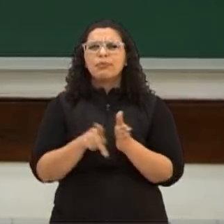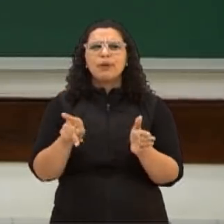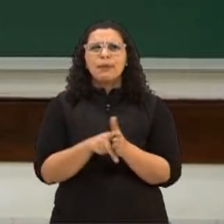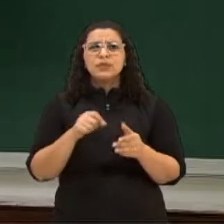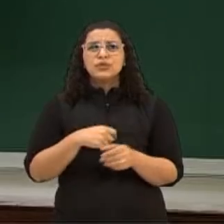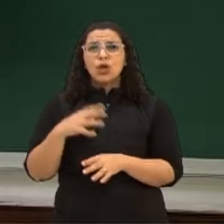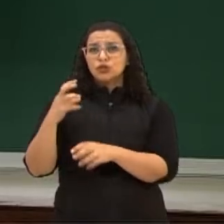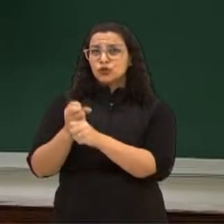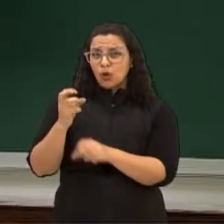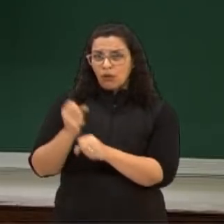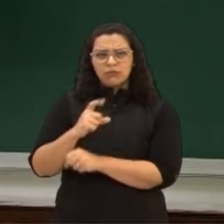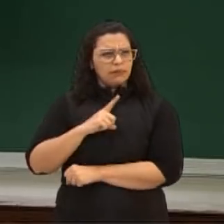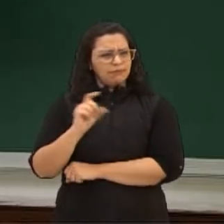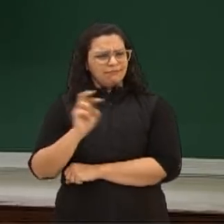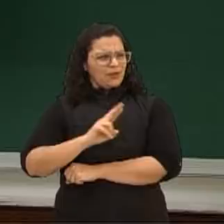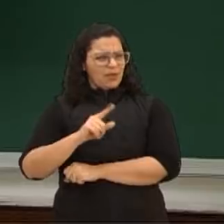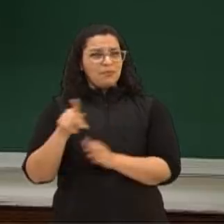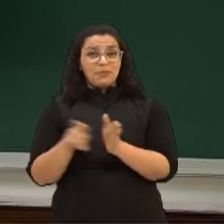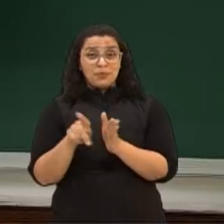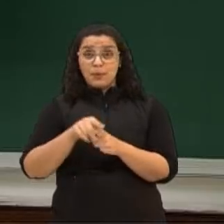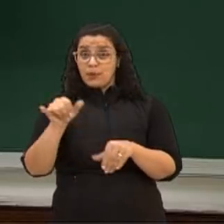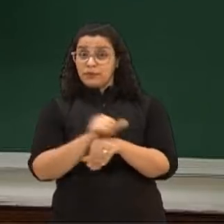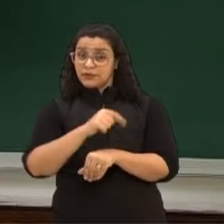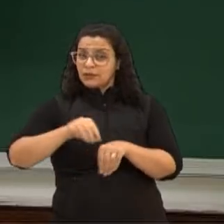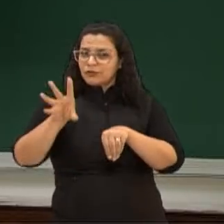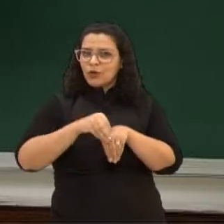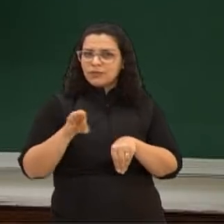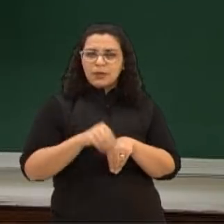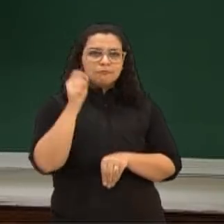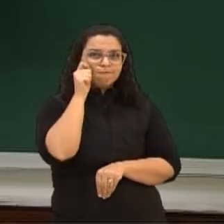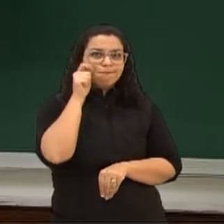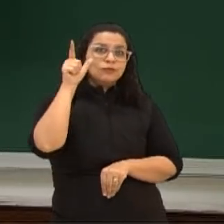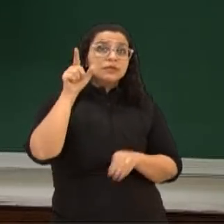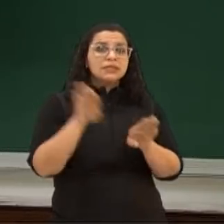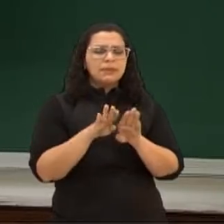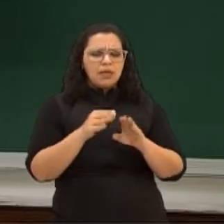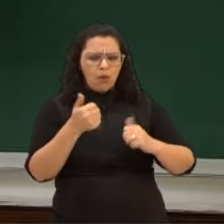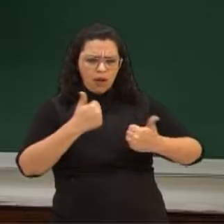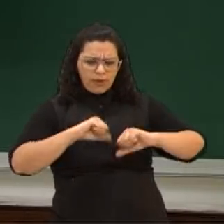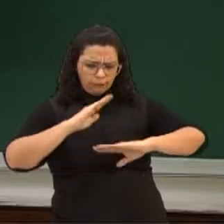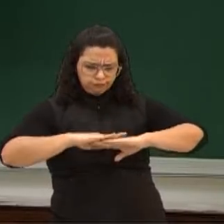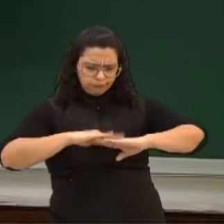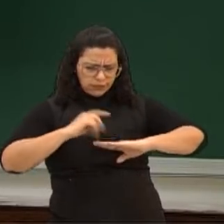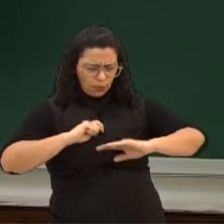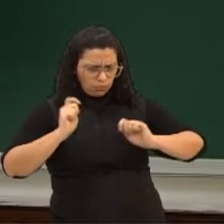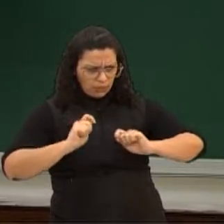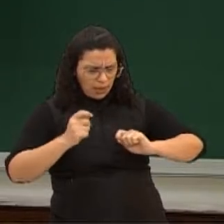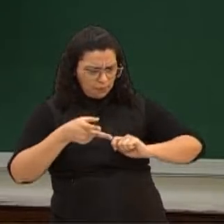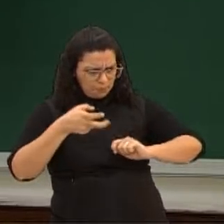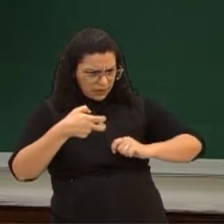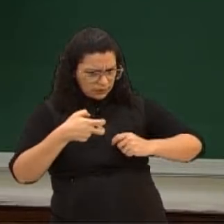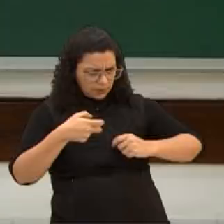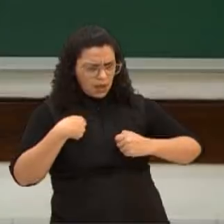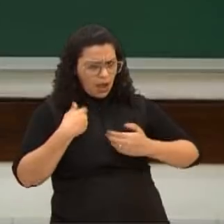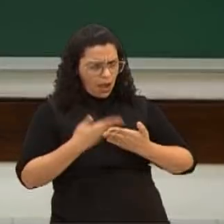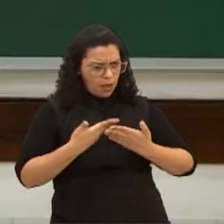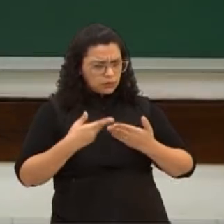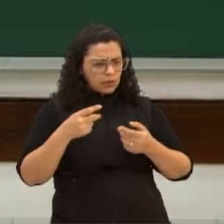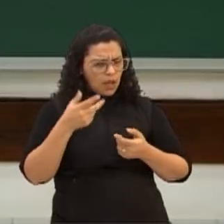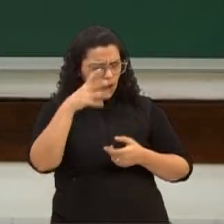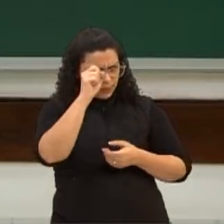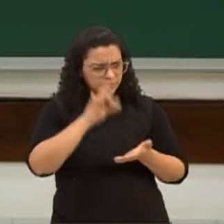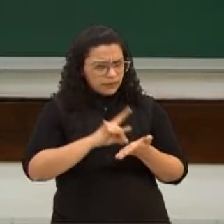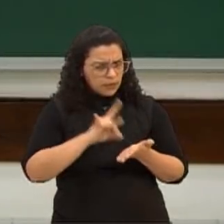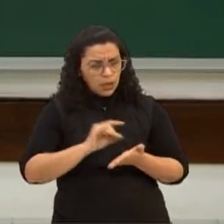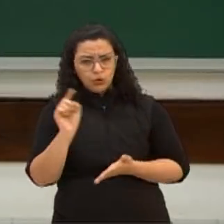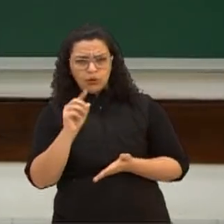somente ganhar notas. É uma forma de você adquirir o conhecimento e se autoavaliar, perceber se você está